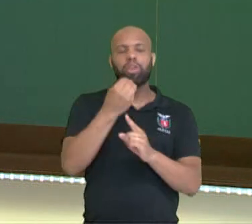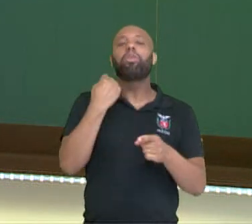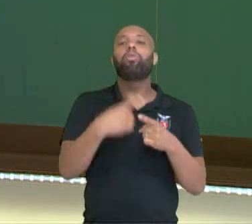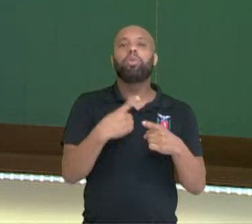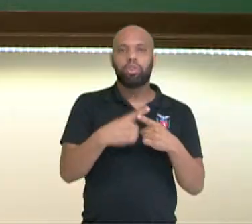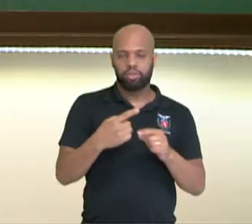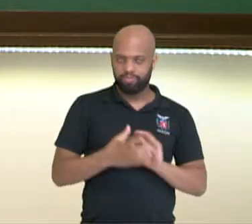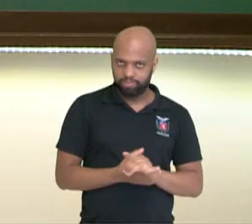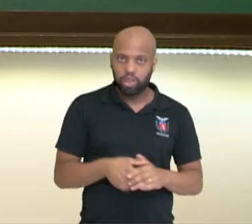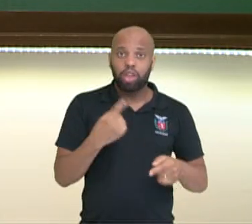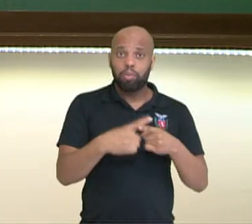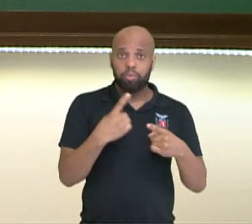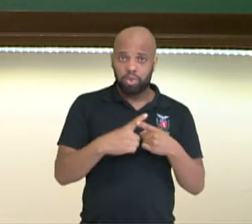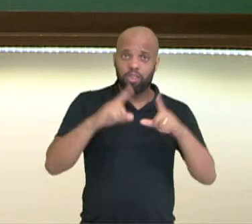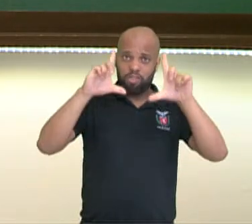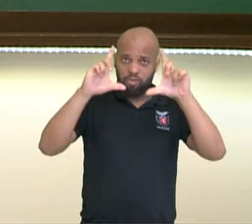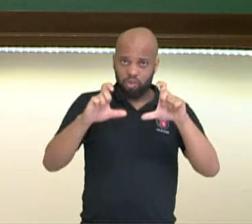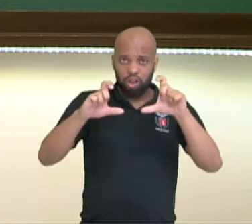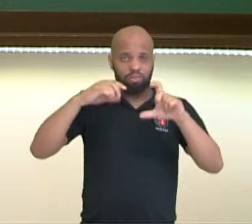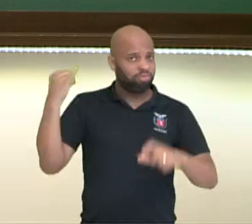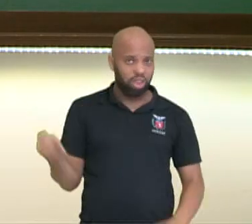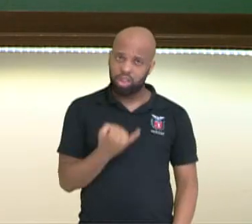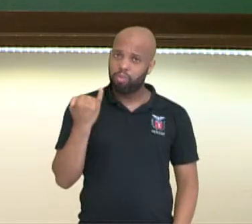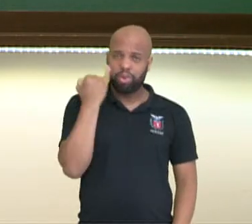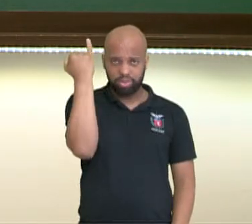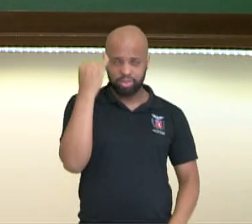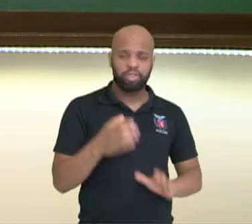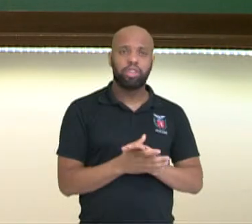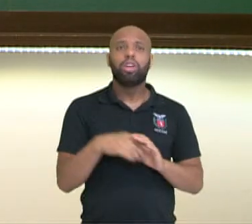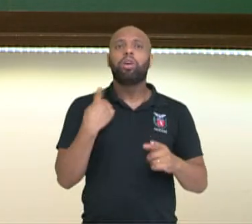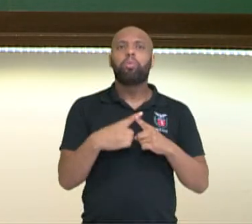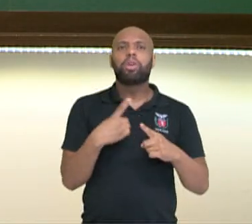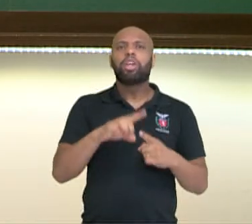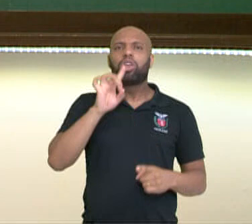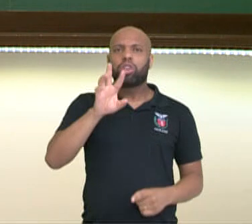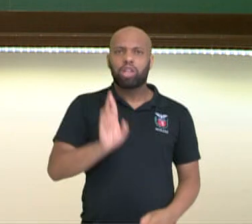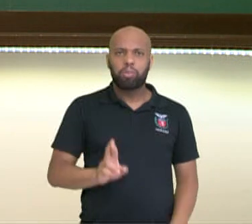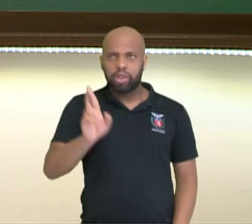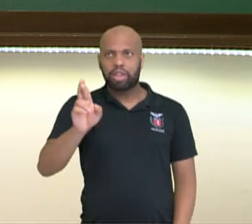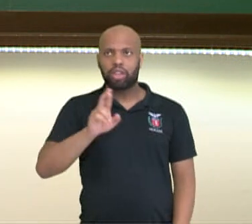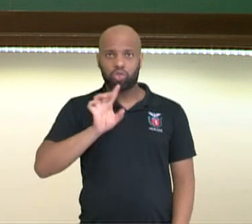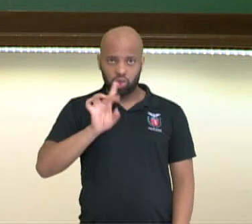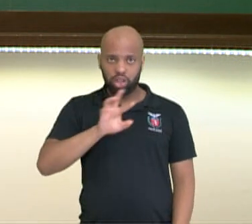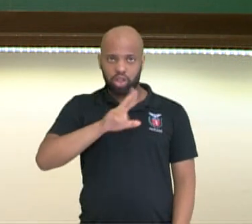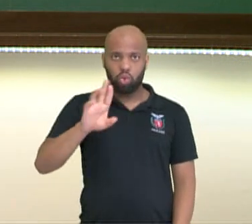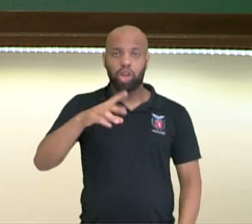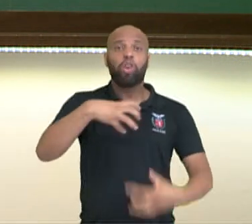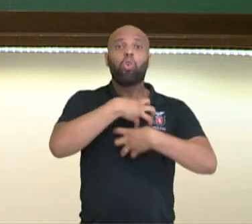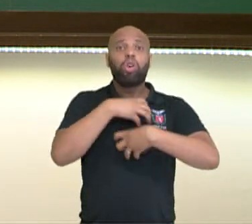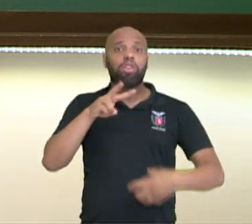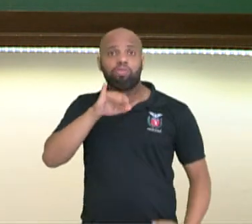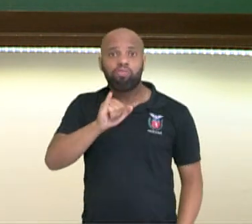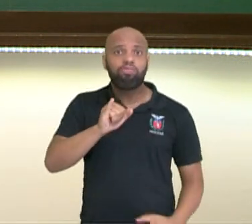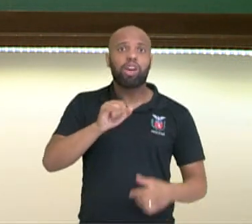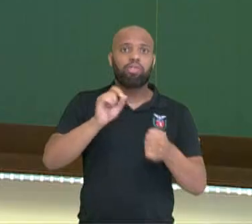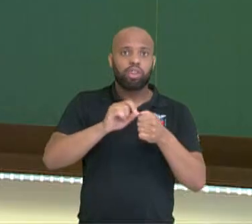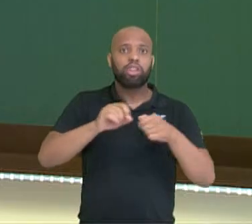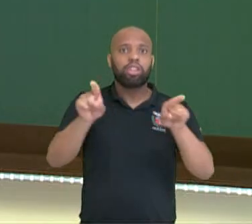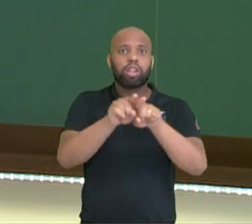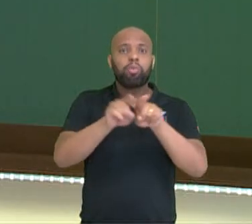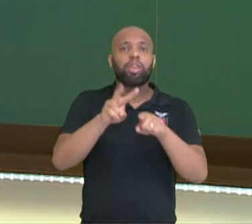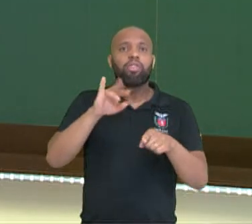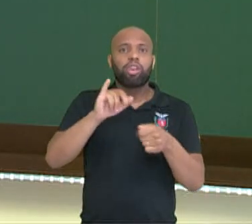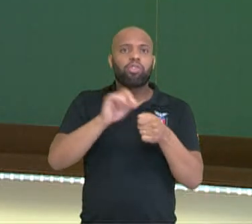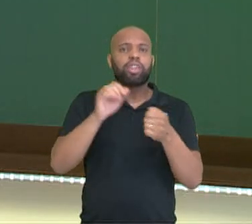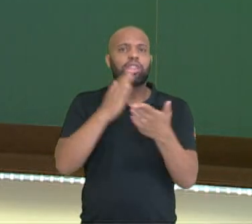a composição da fotografia é fundamental. Não é só você representar, é a maneira com que você vai representar ou você vai reproduzir